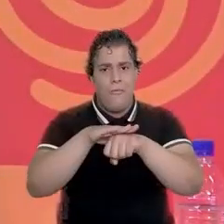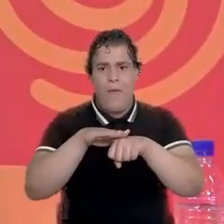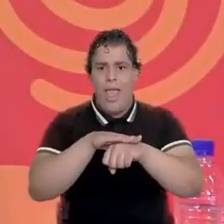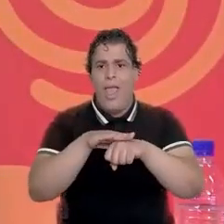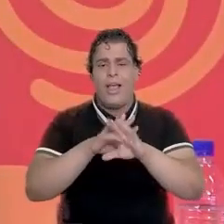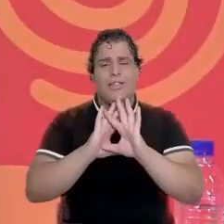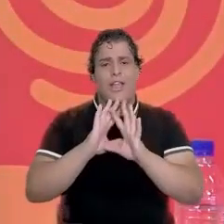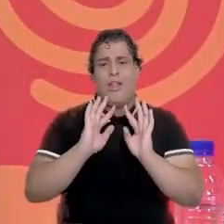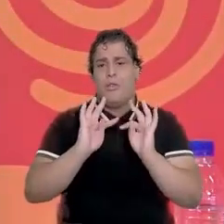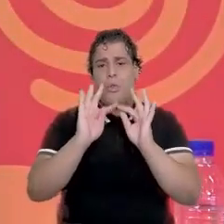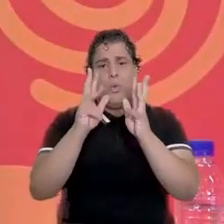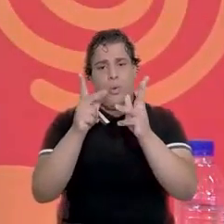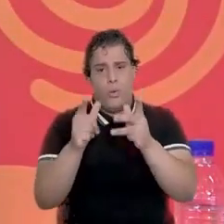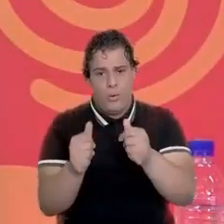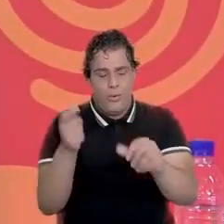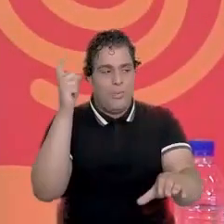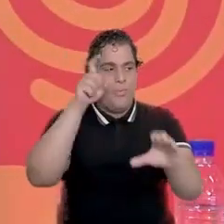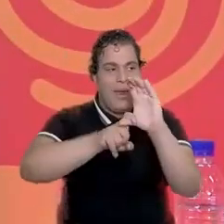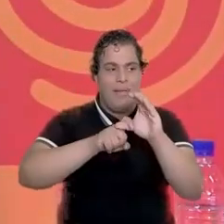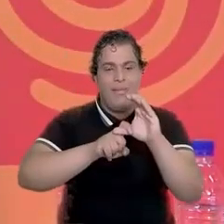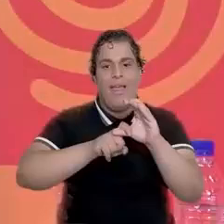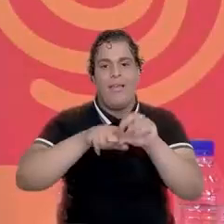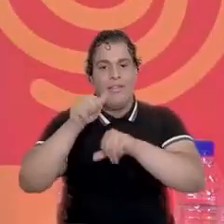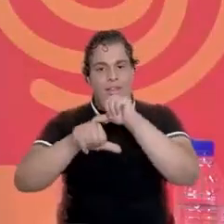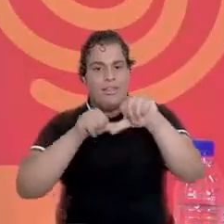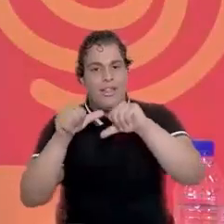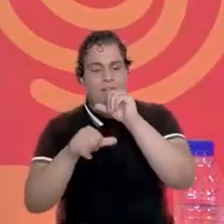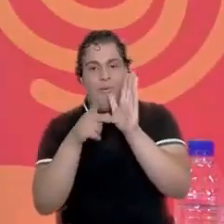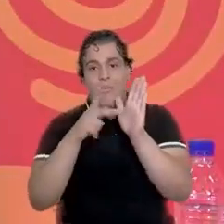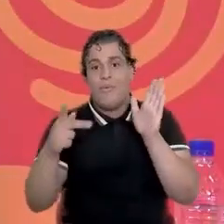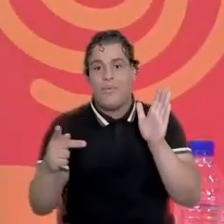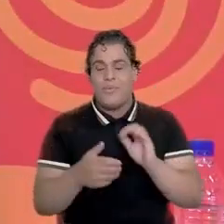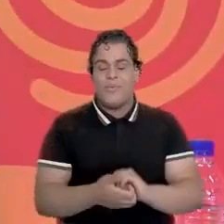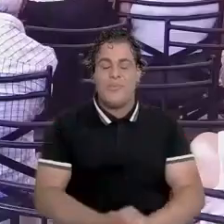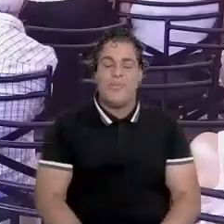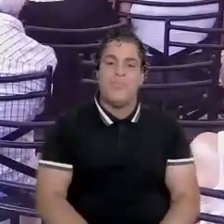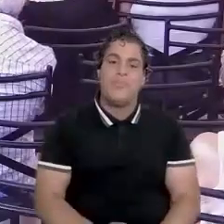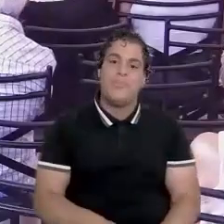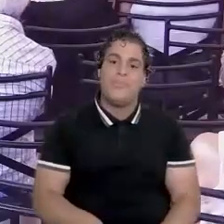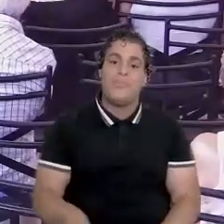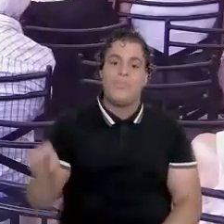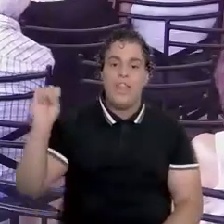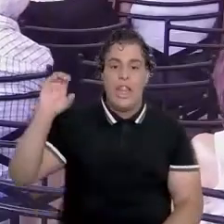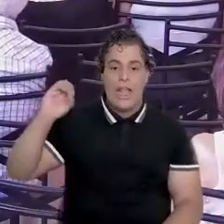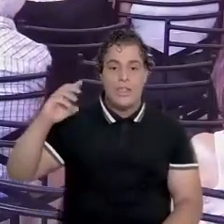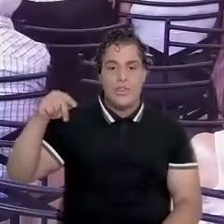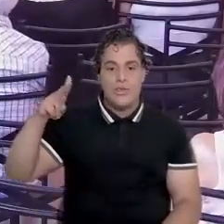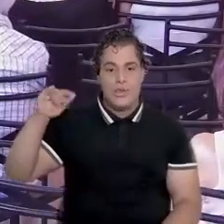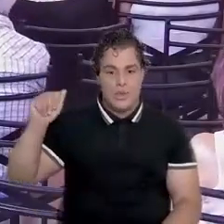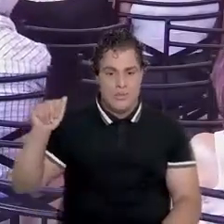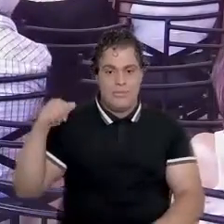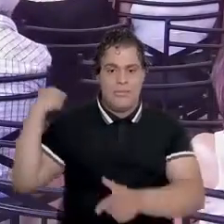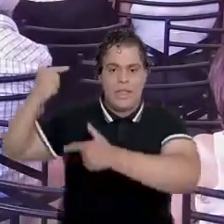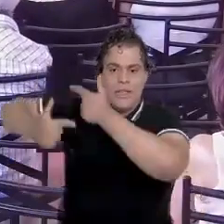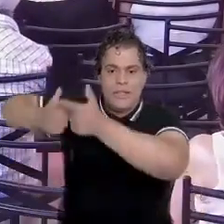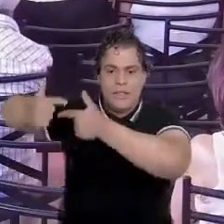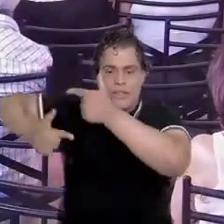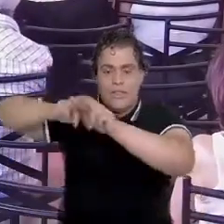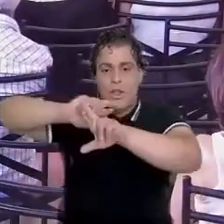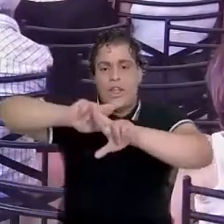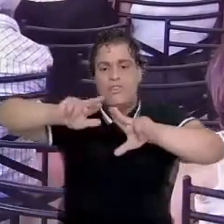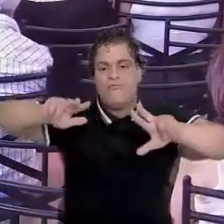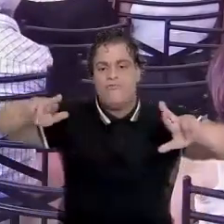é assunto para poesia. Tudo vira poesia. Tudo. Sônia, nessa trajetória tão diversa que você tem,